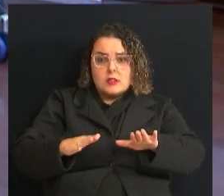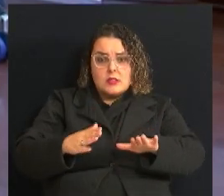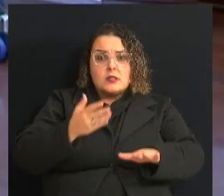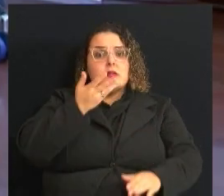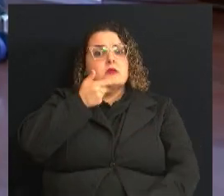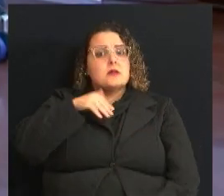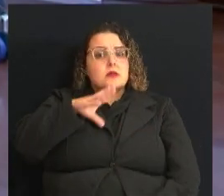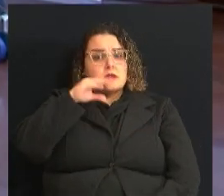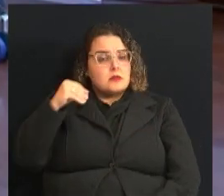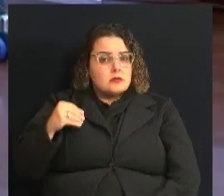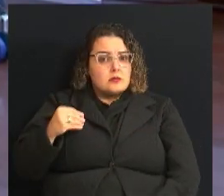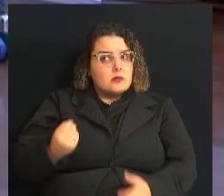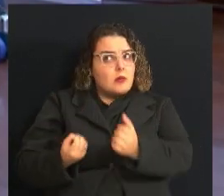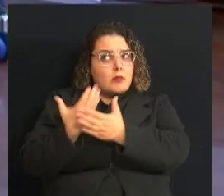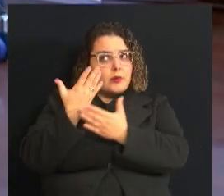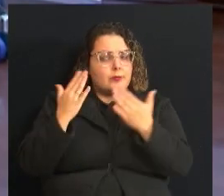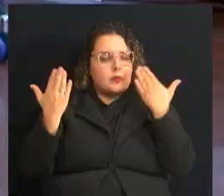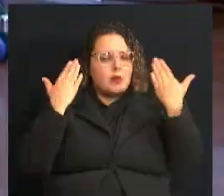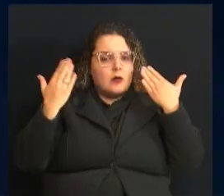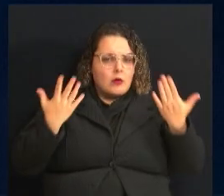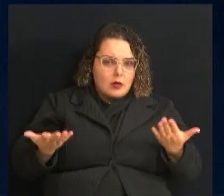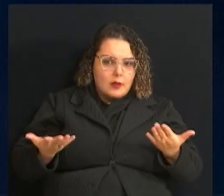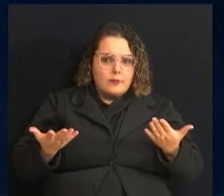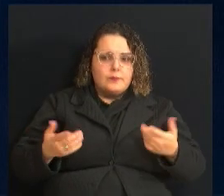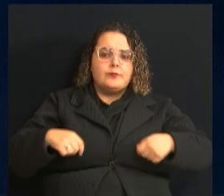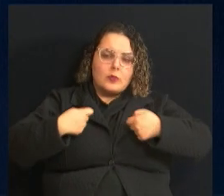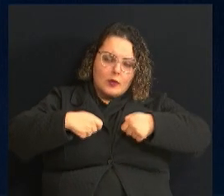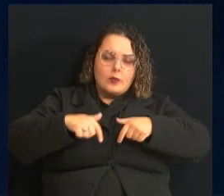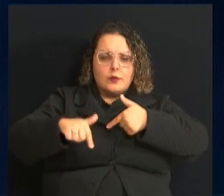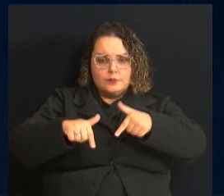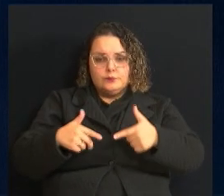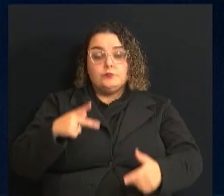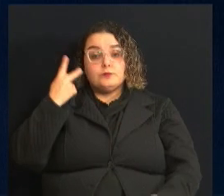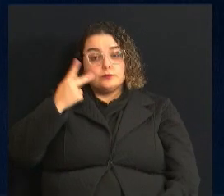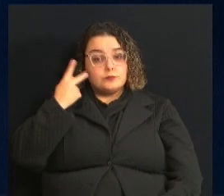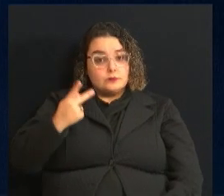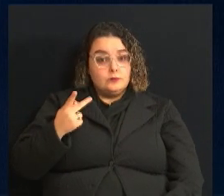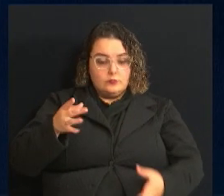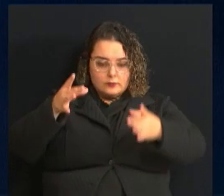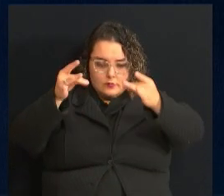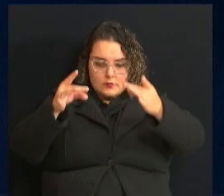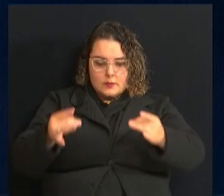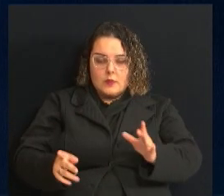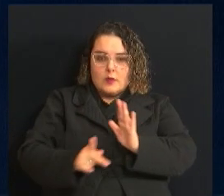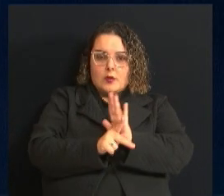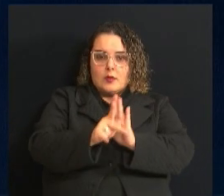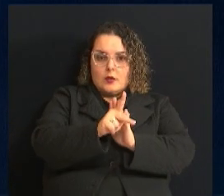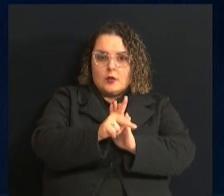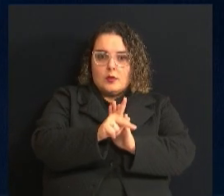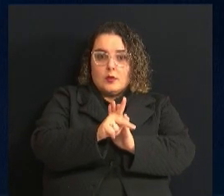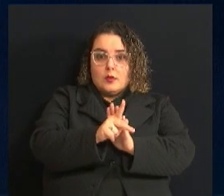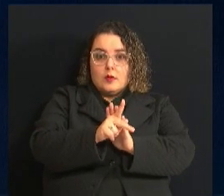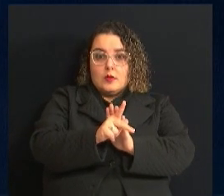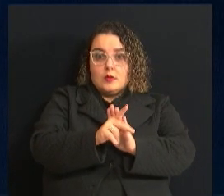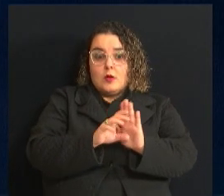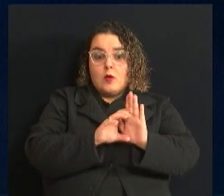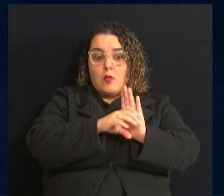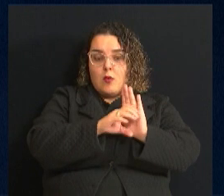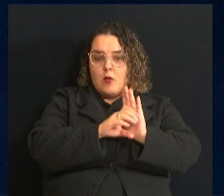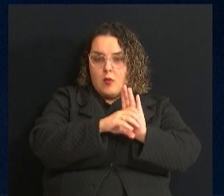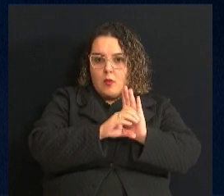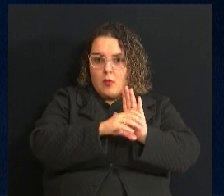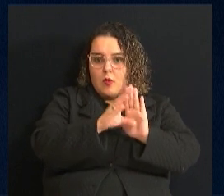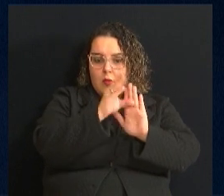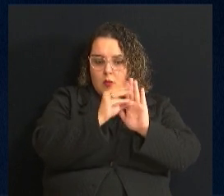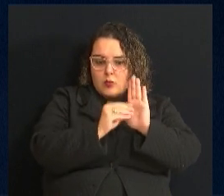psicologicamente. Então, nós temos que fazer esse trabalho. O parlamentar definiu no projeto que são conteúdos pornográficos ou